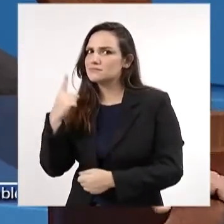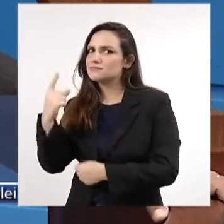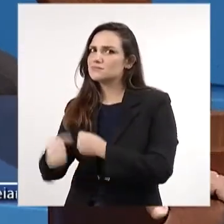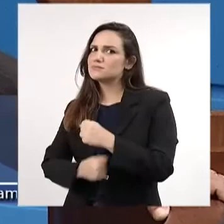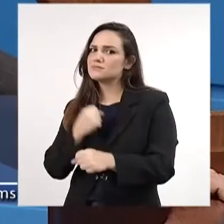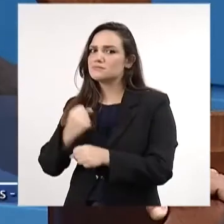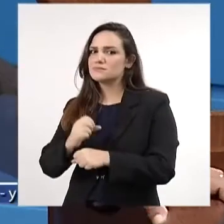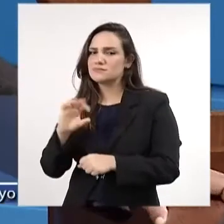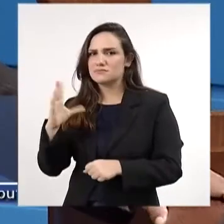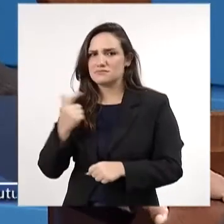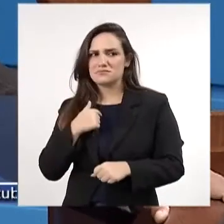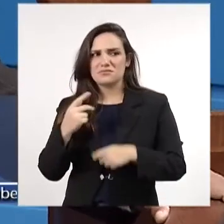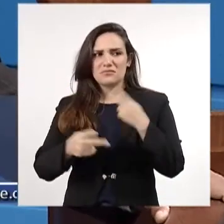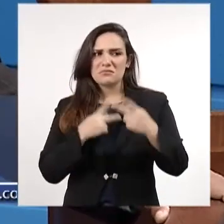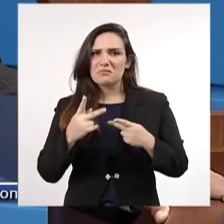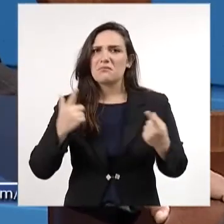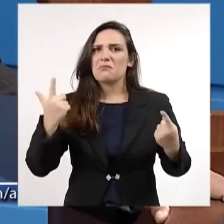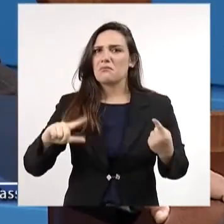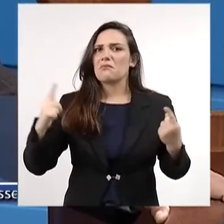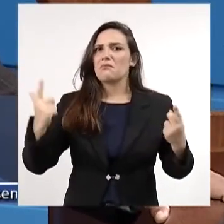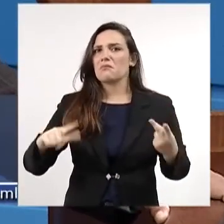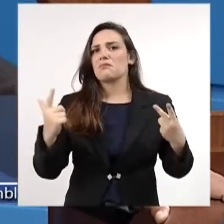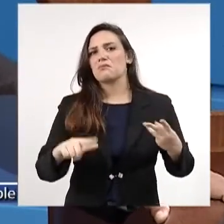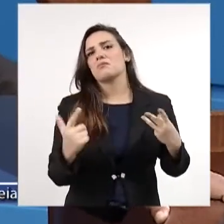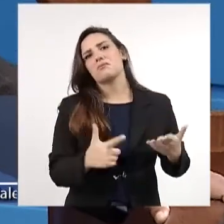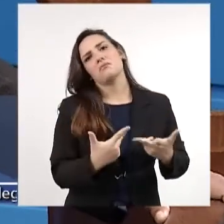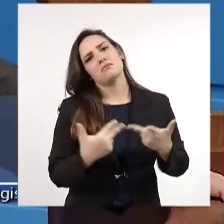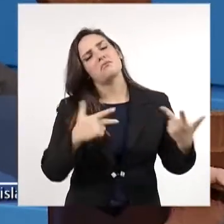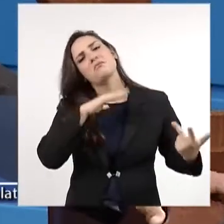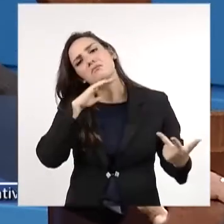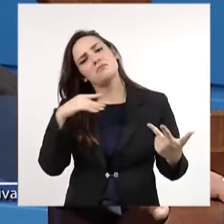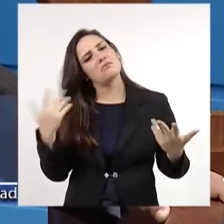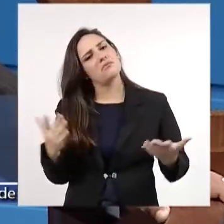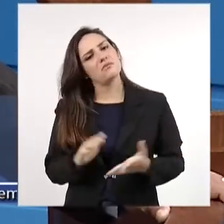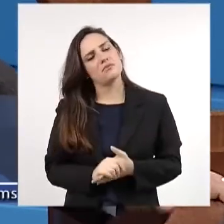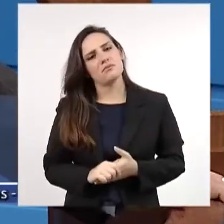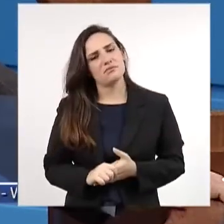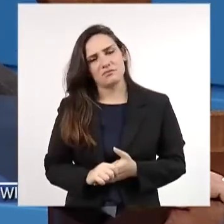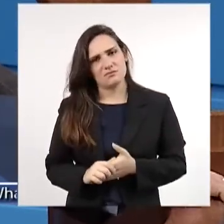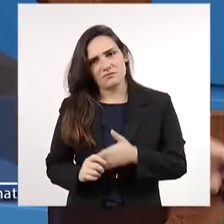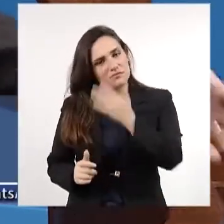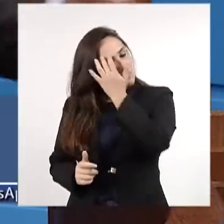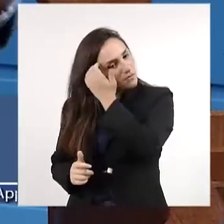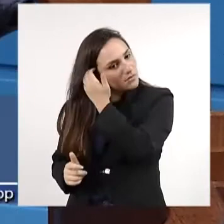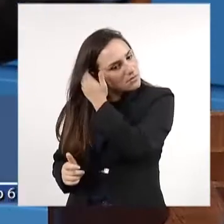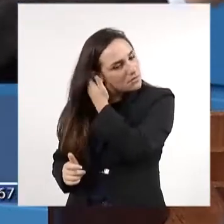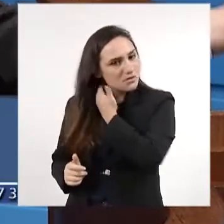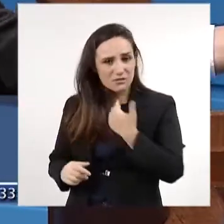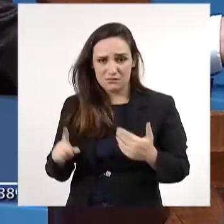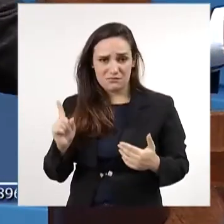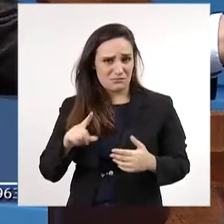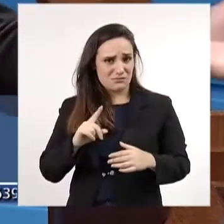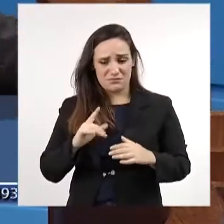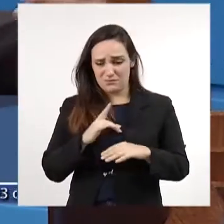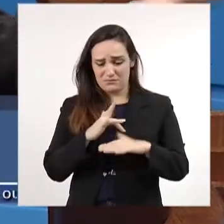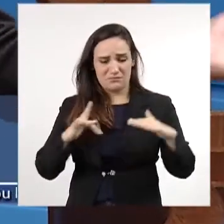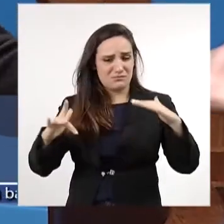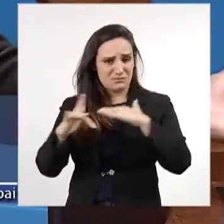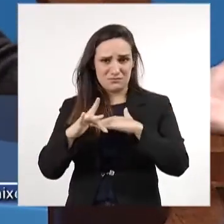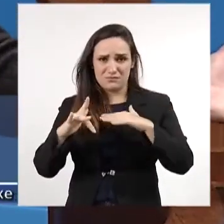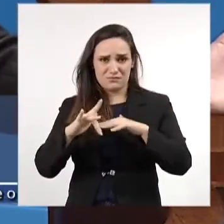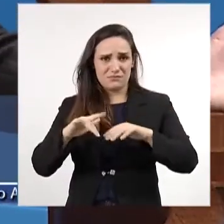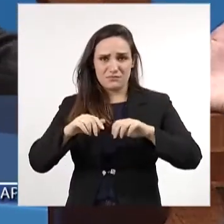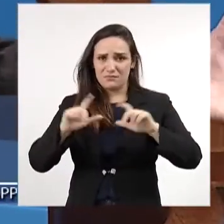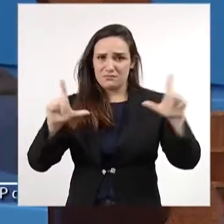vou ficar citando e repetindo aqui, não vou ficar repetindo, porque está aí a mídia toda publicando, não